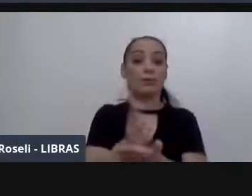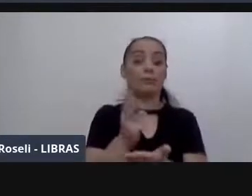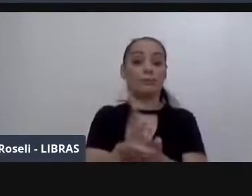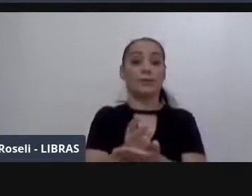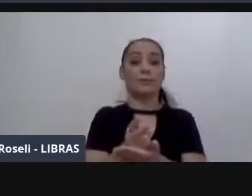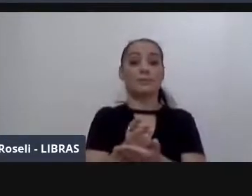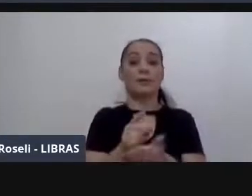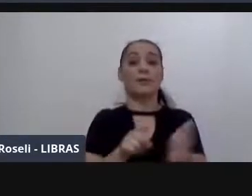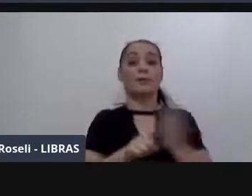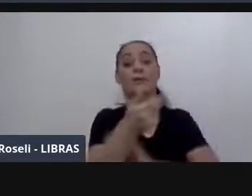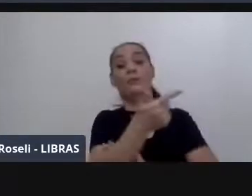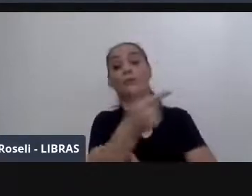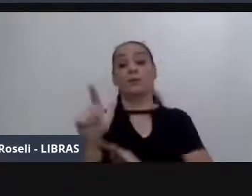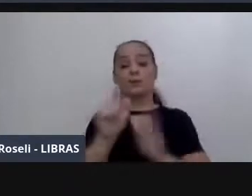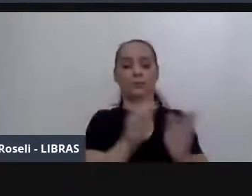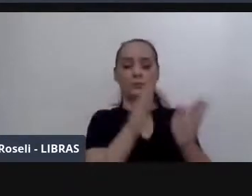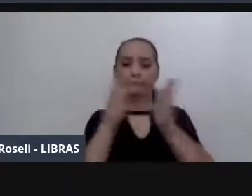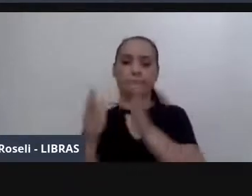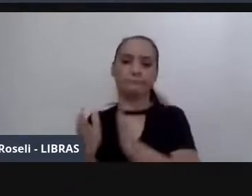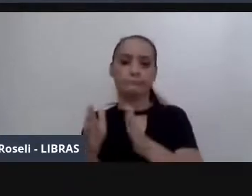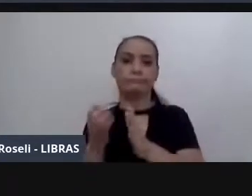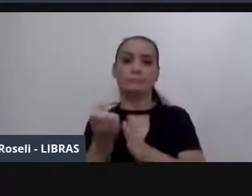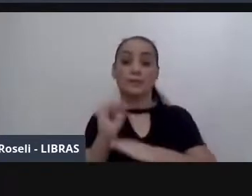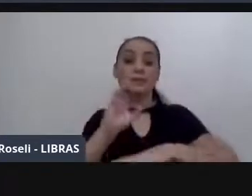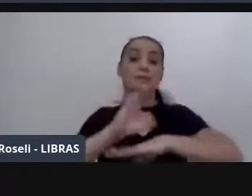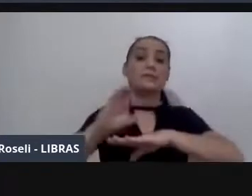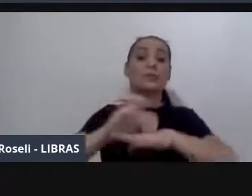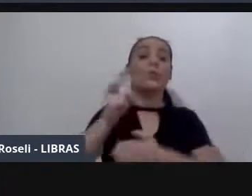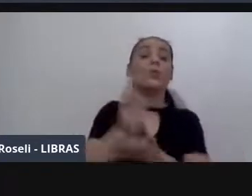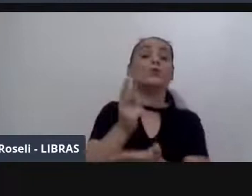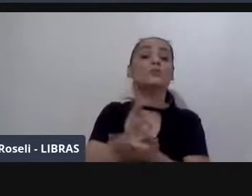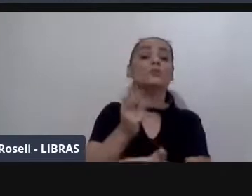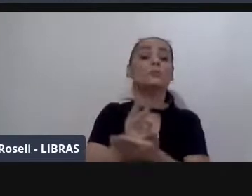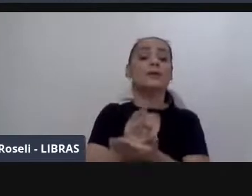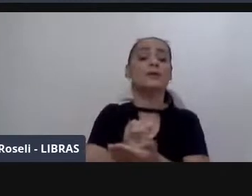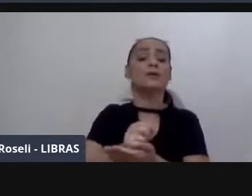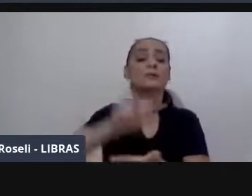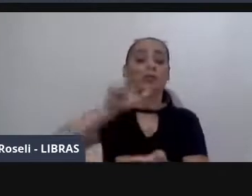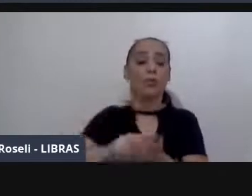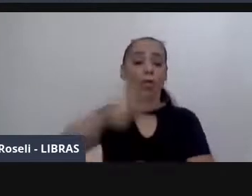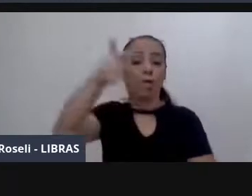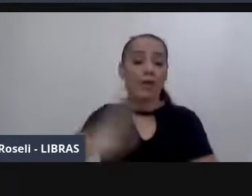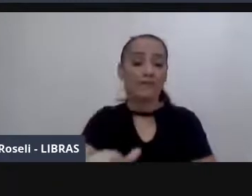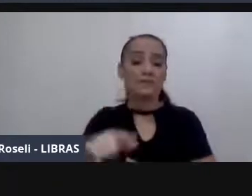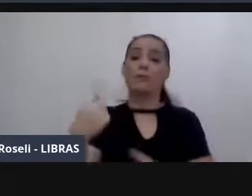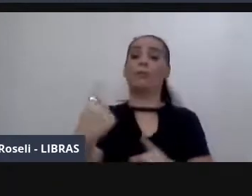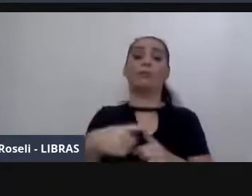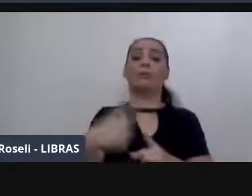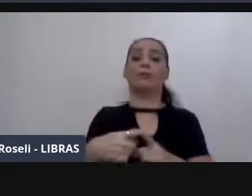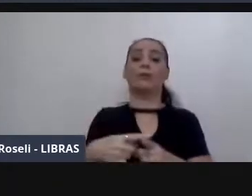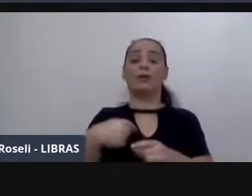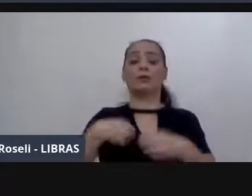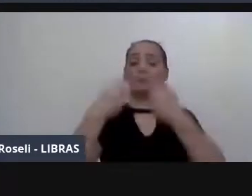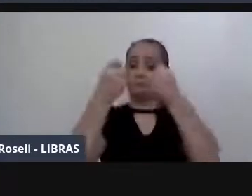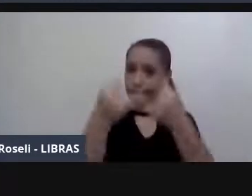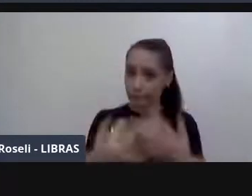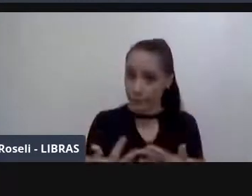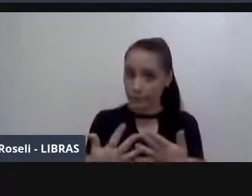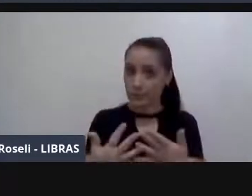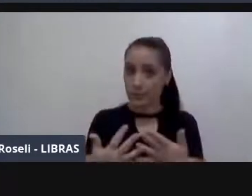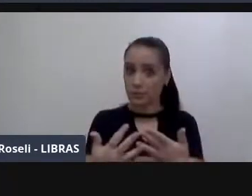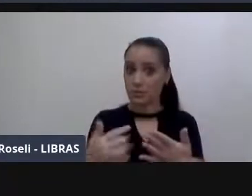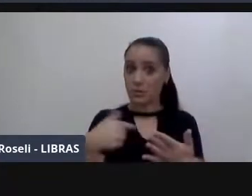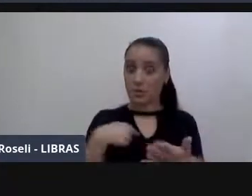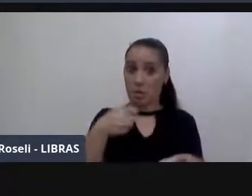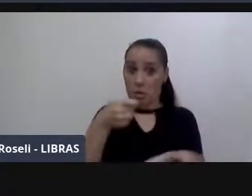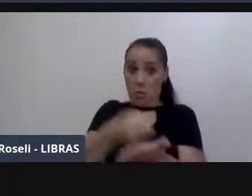era, enfim, se o curso é o mesmo, por quê? A revalidação. Aí eu volto para aquilo que eu estou falando. Eu não sou contra o rigor. Eu